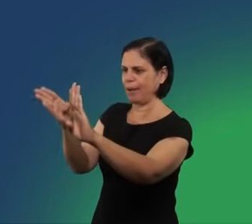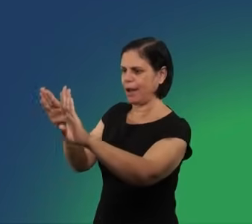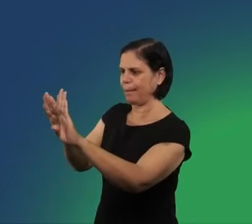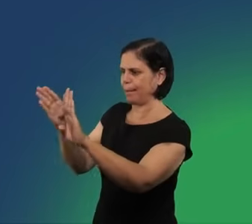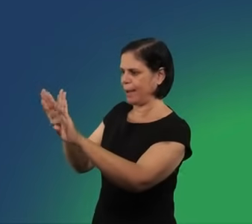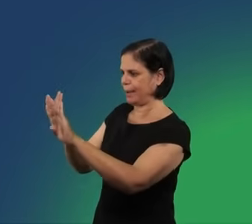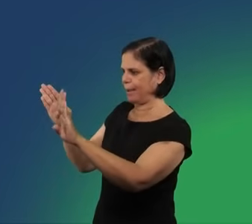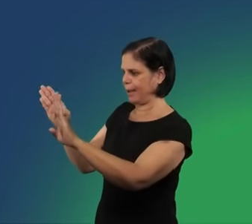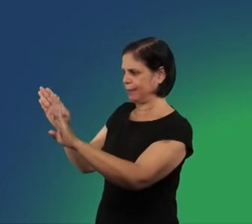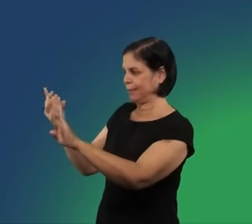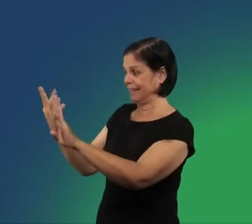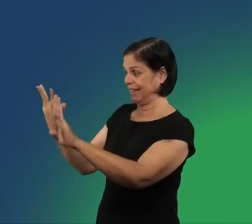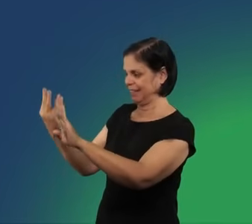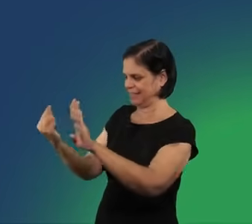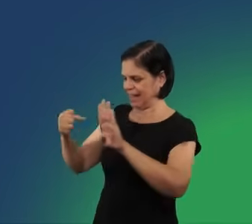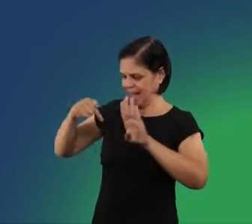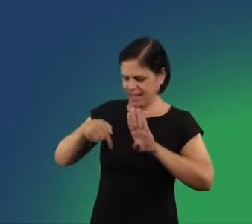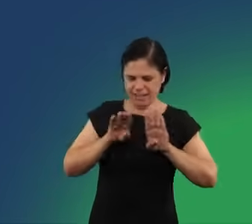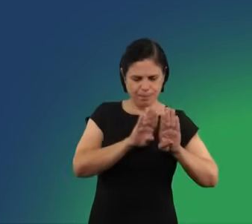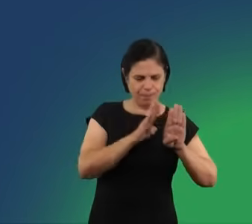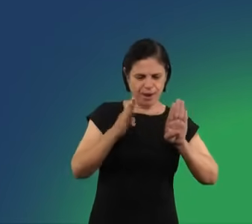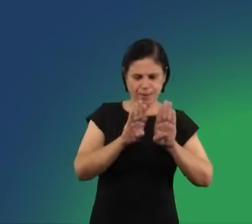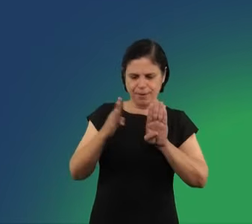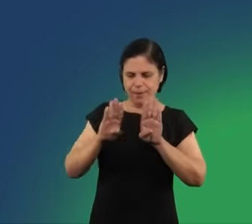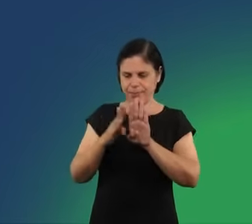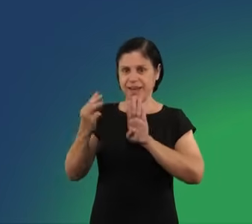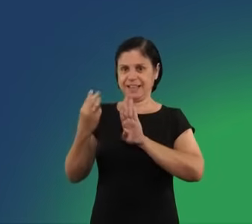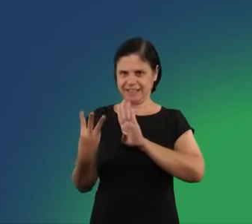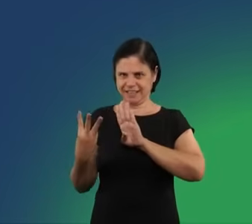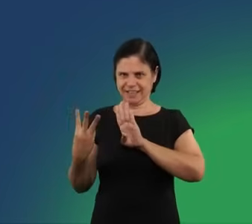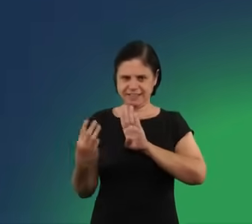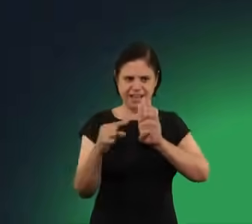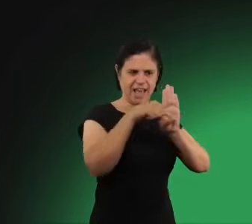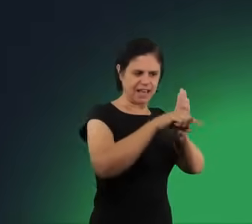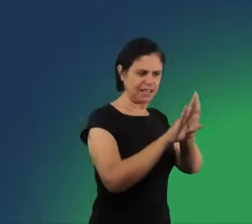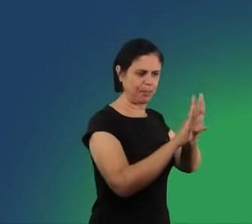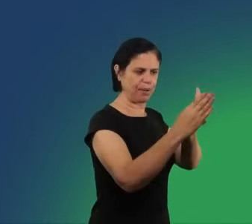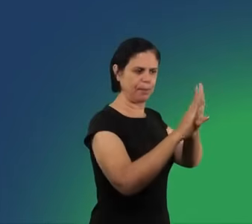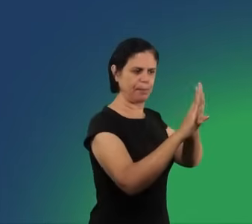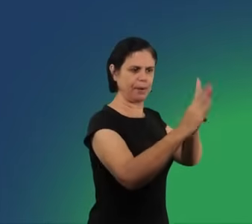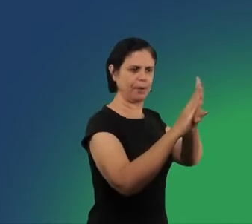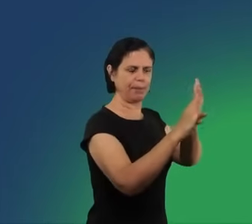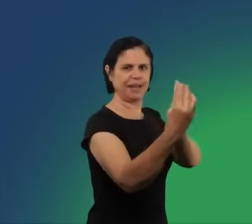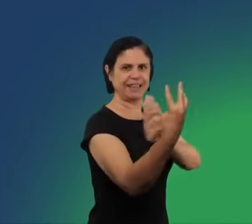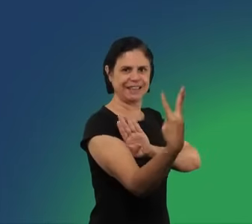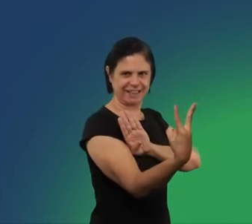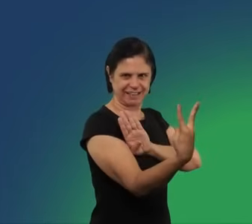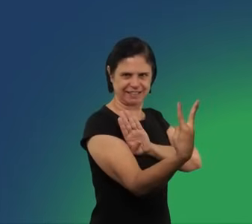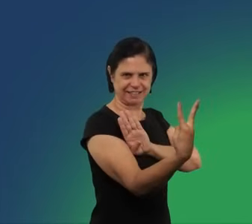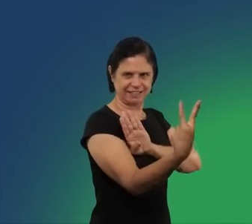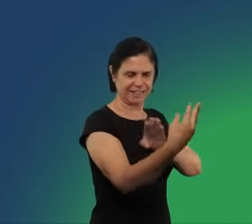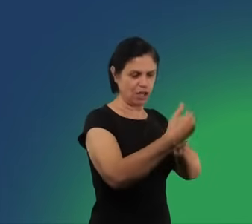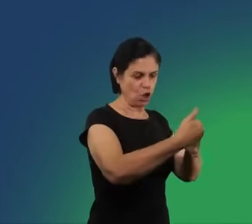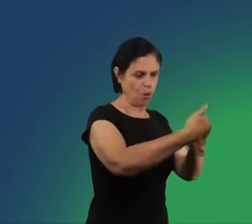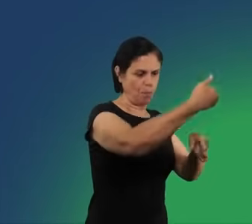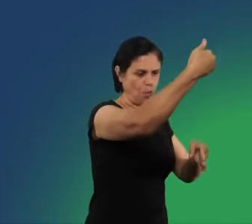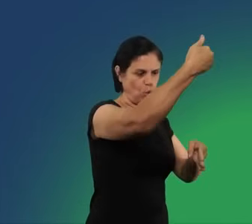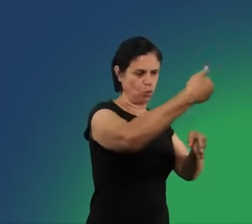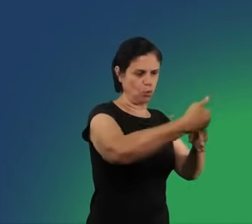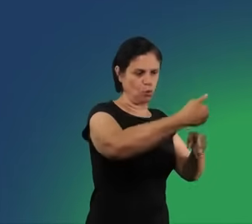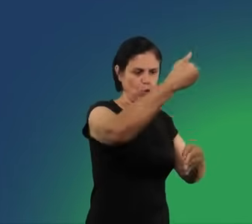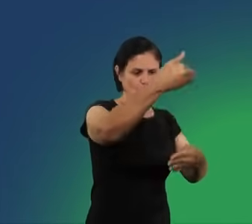sul 3 portas, do lado do poente 3 portas. E o muro da